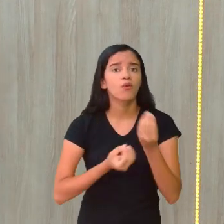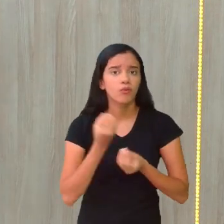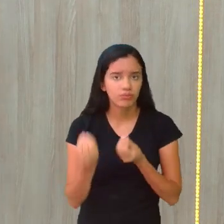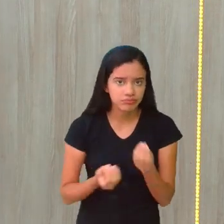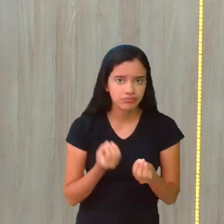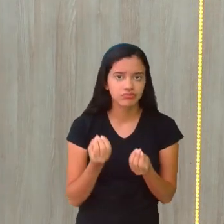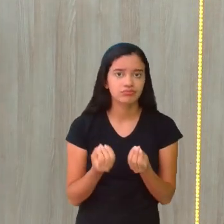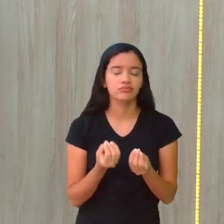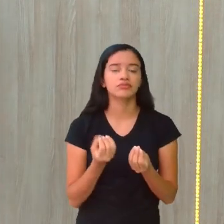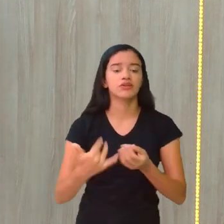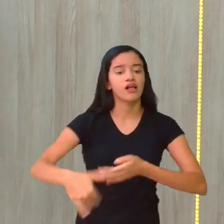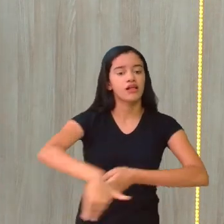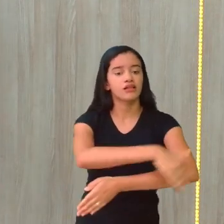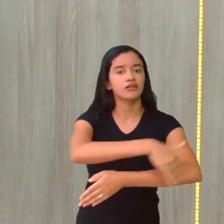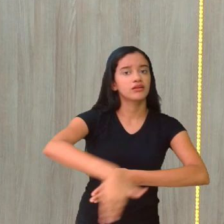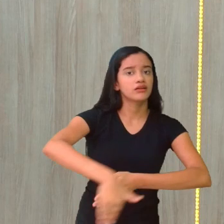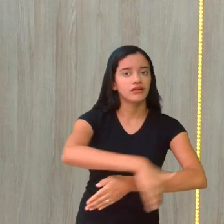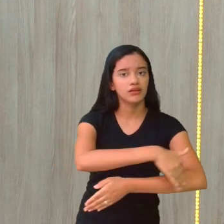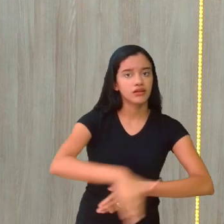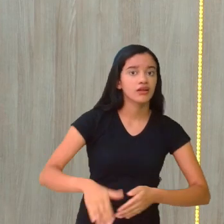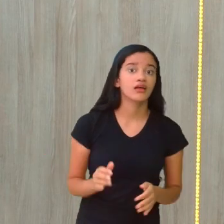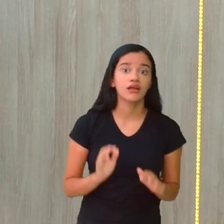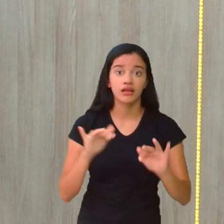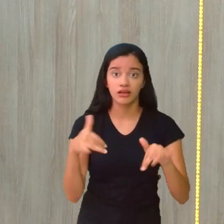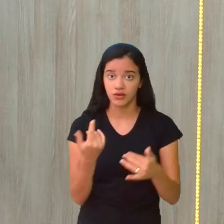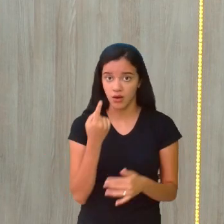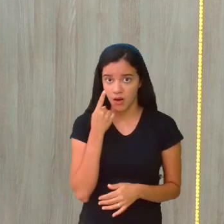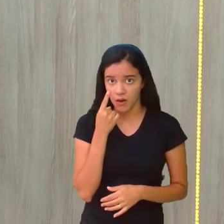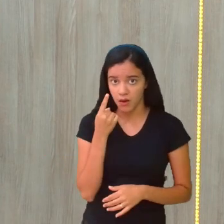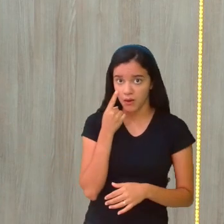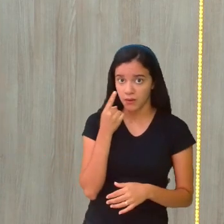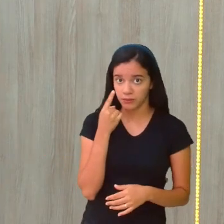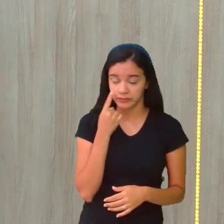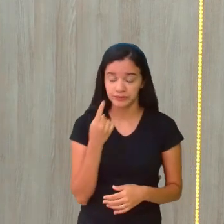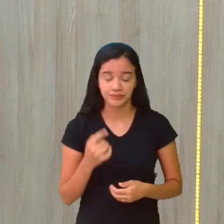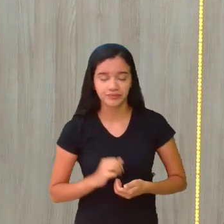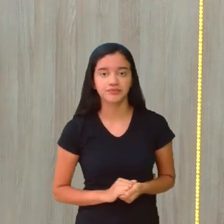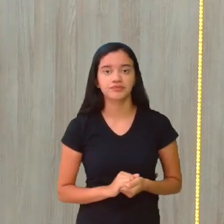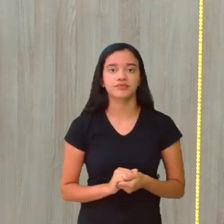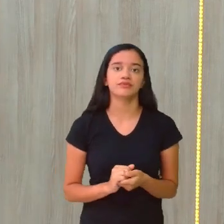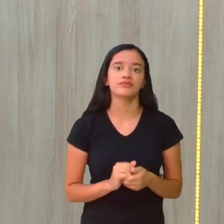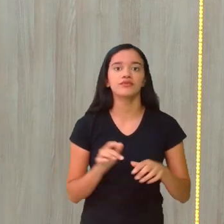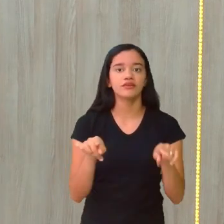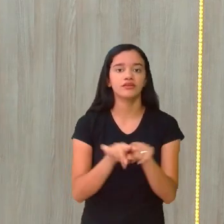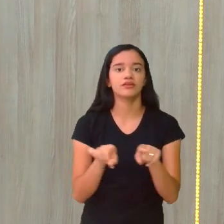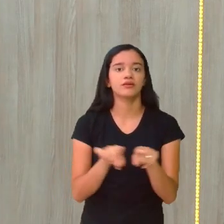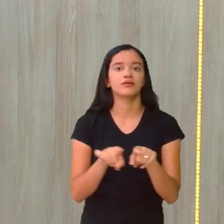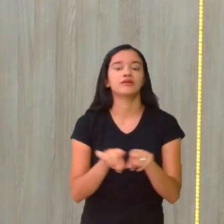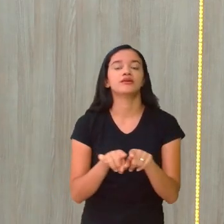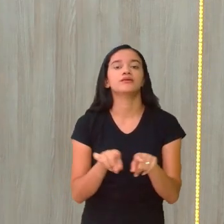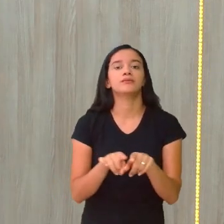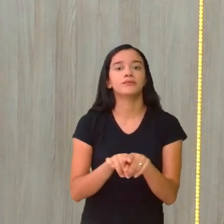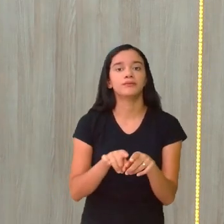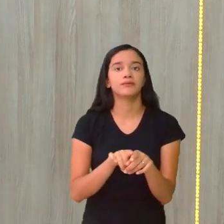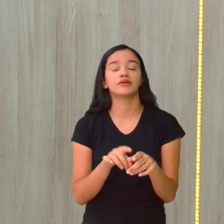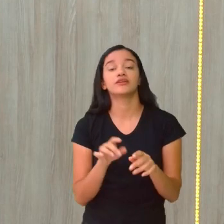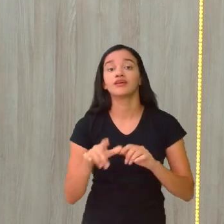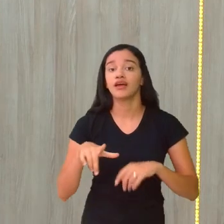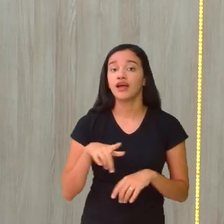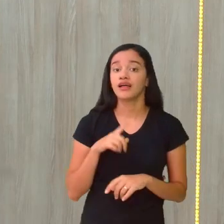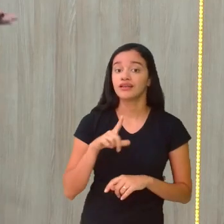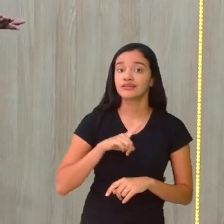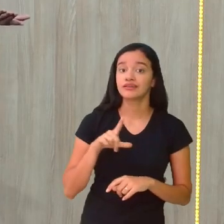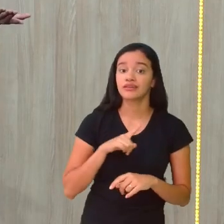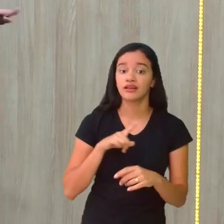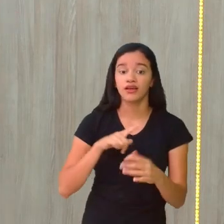isso aqui no asfalto? Então, as rodinhas, né, que vem ali meio que do patins e a prancha que vem